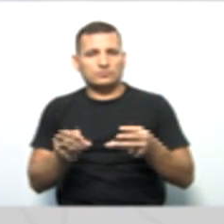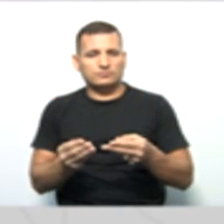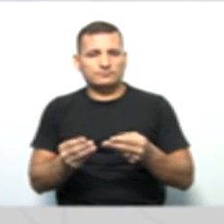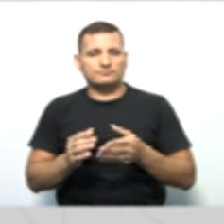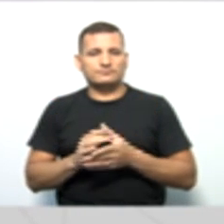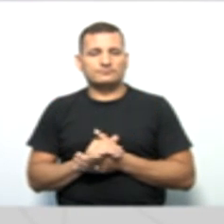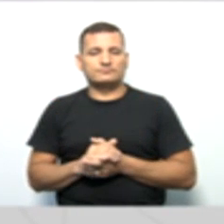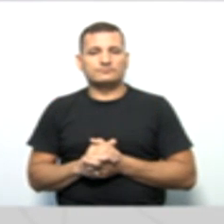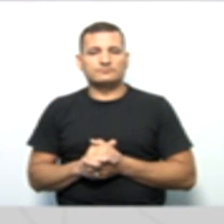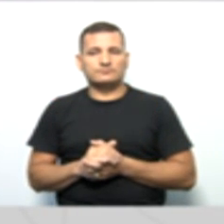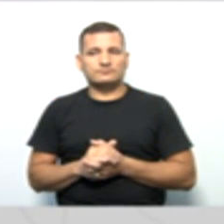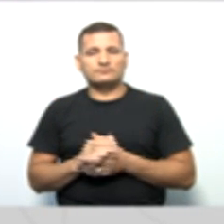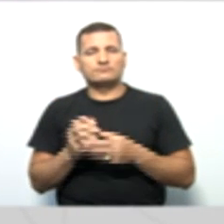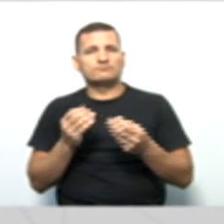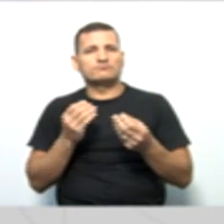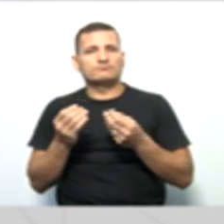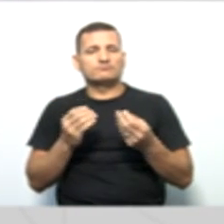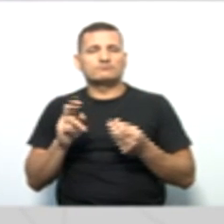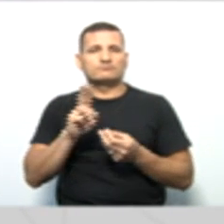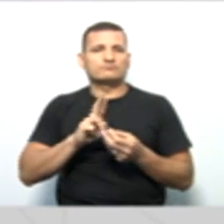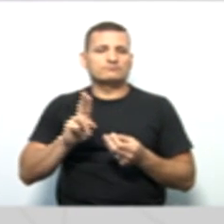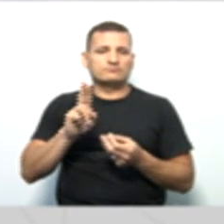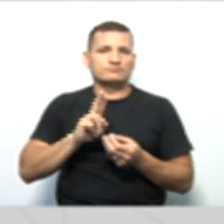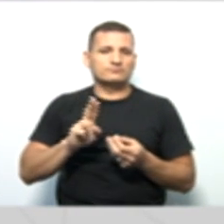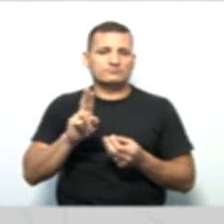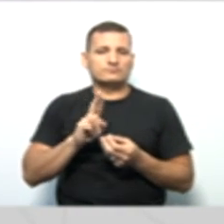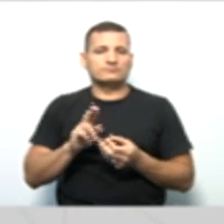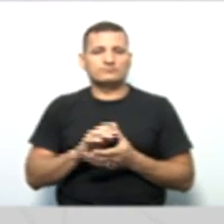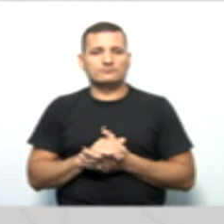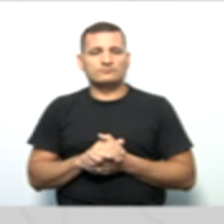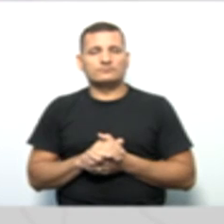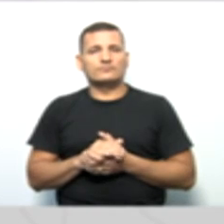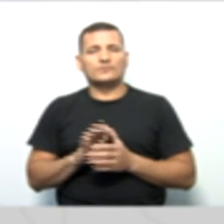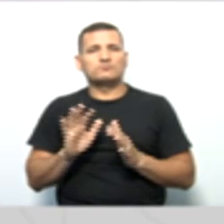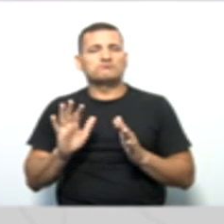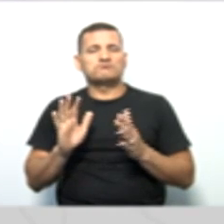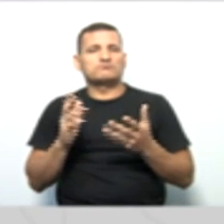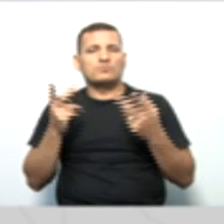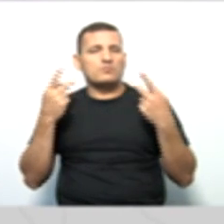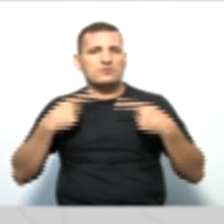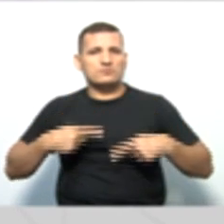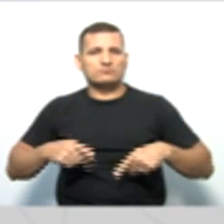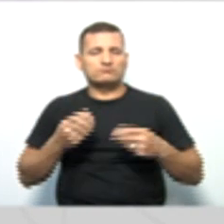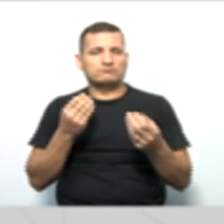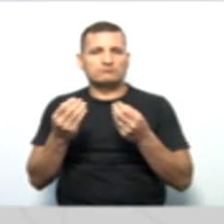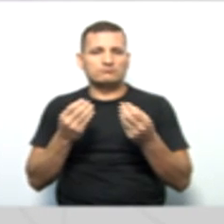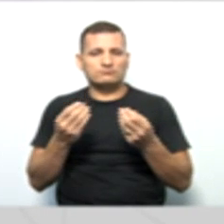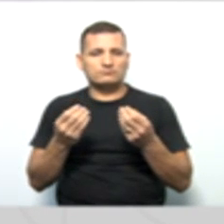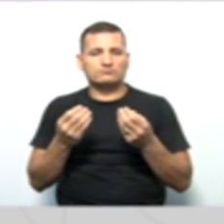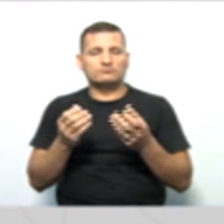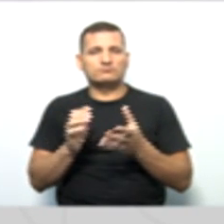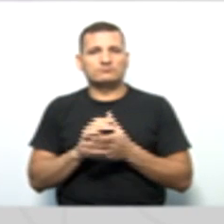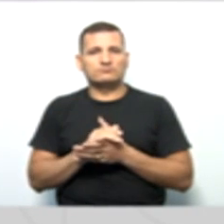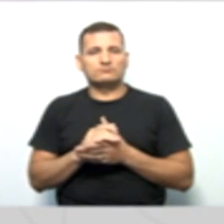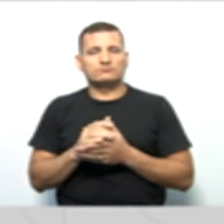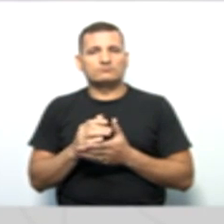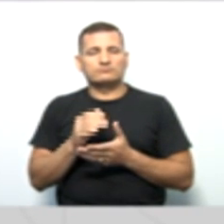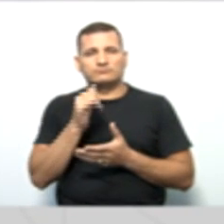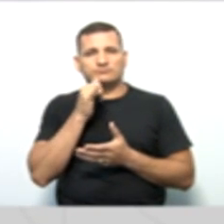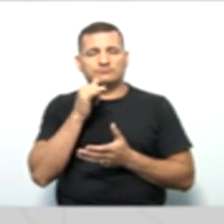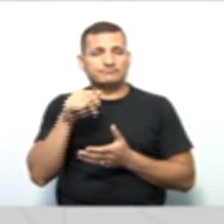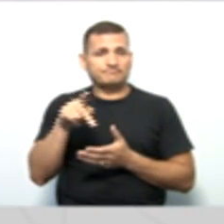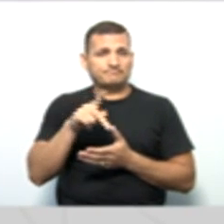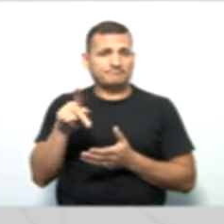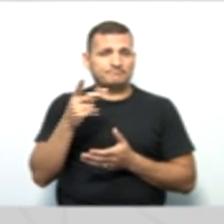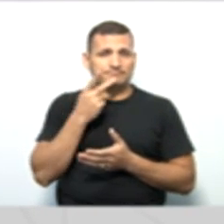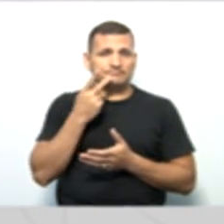tá? Então, como que vai ser usado? Quais são fatores humanos, né? Como que eu posso fazer? A professora falou